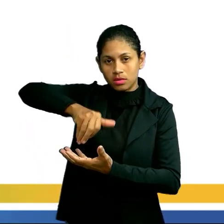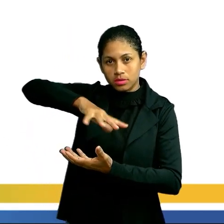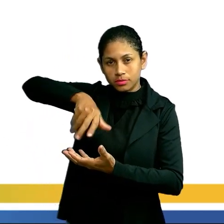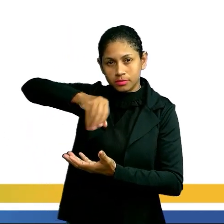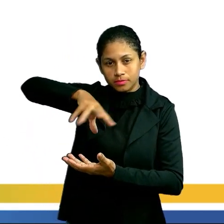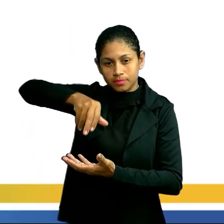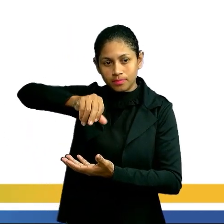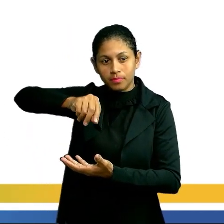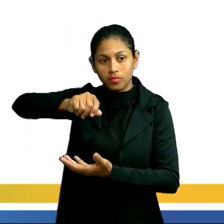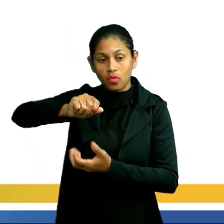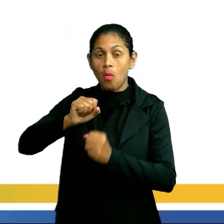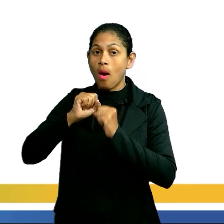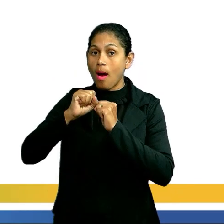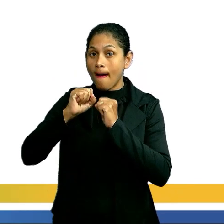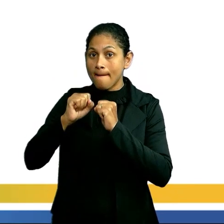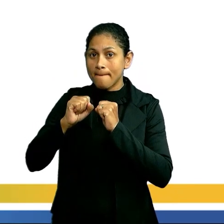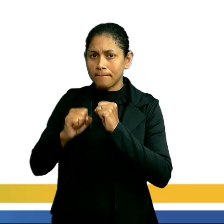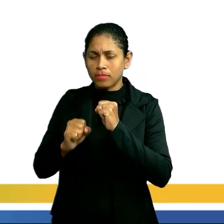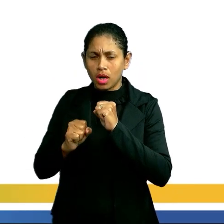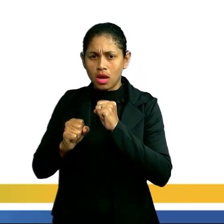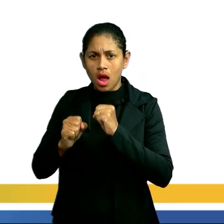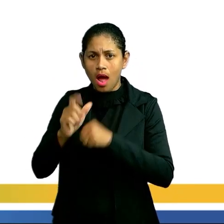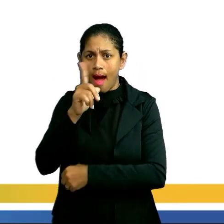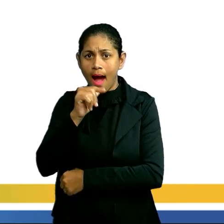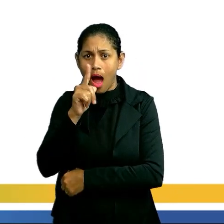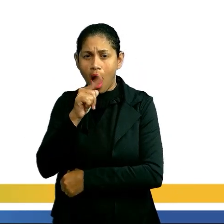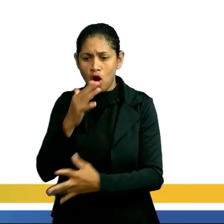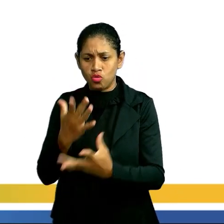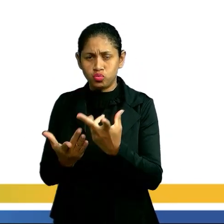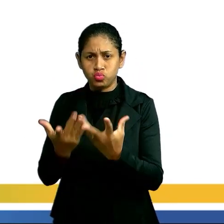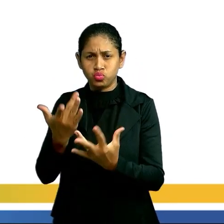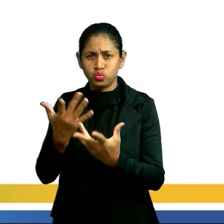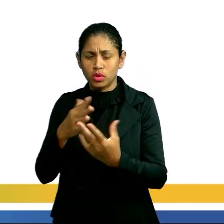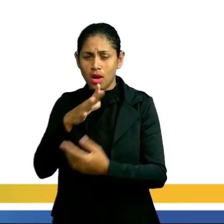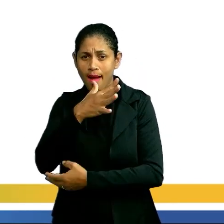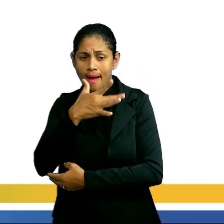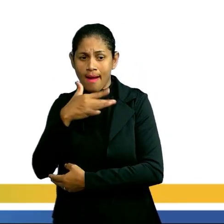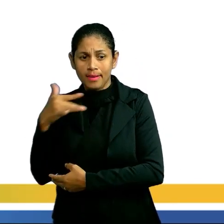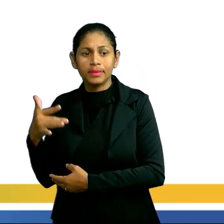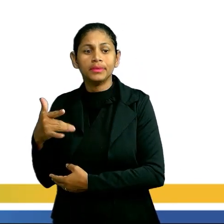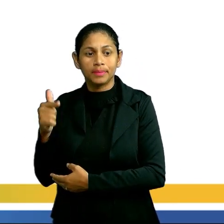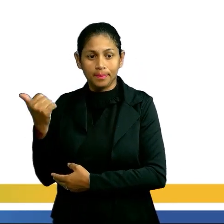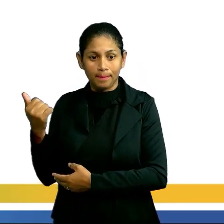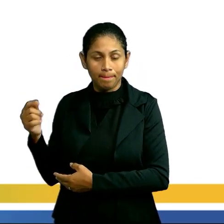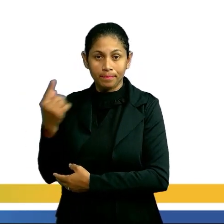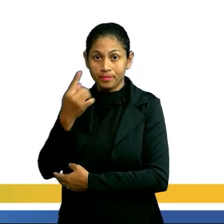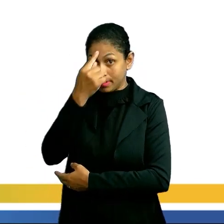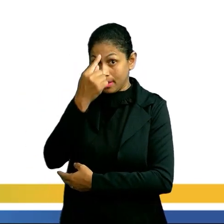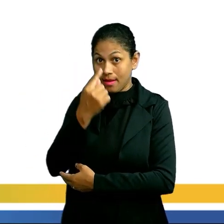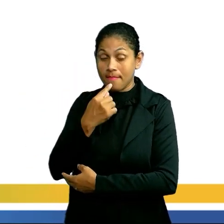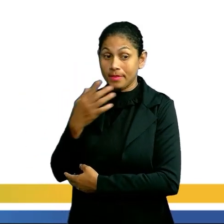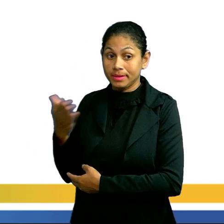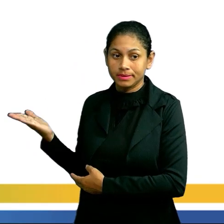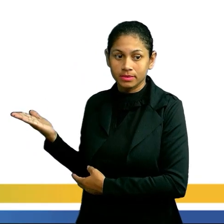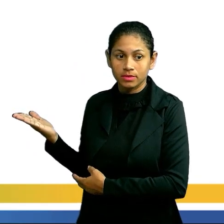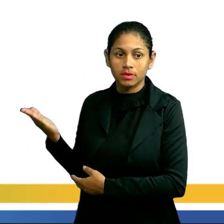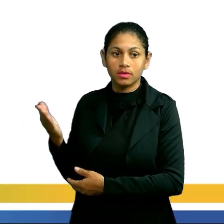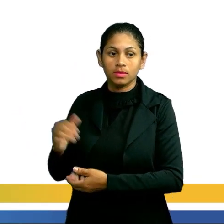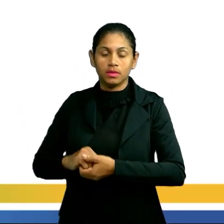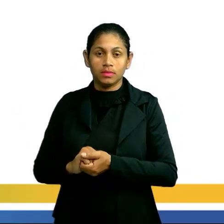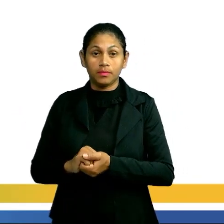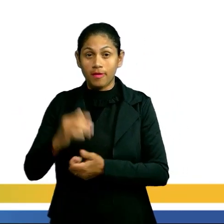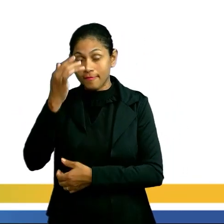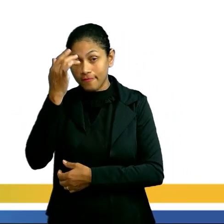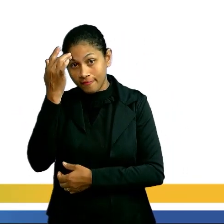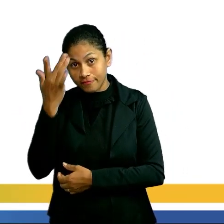afrouxadas aquecendo sob a água quente. É o que a gente pode observar nesse pote de palmito, ao qual, para que fosse